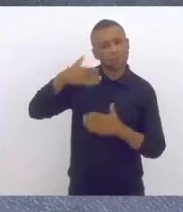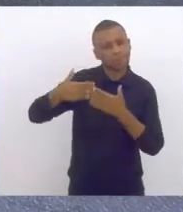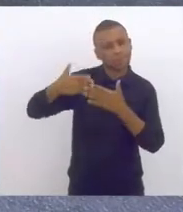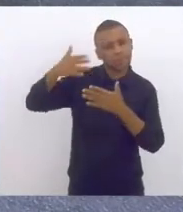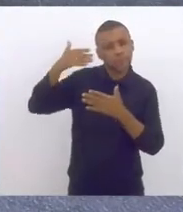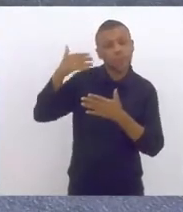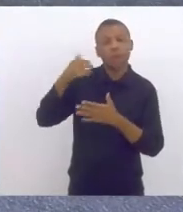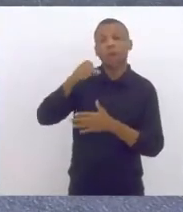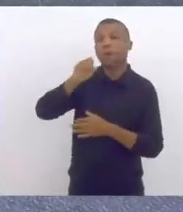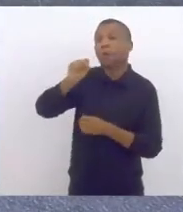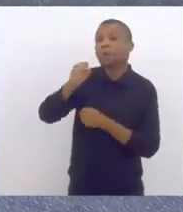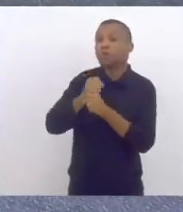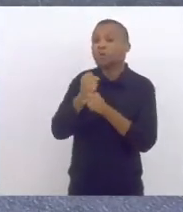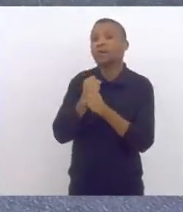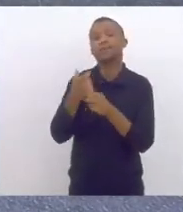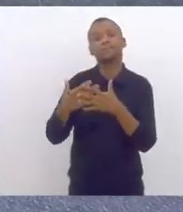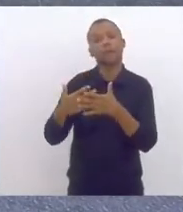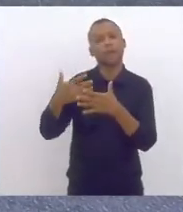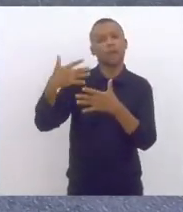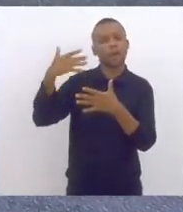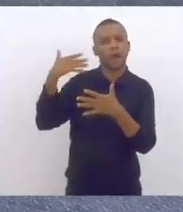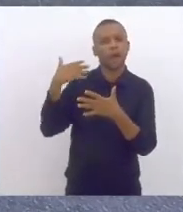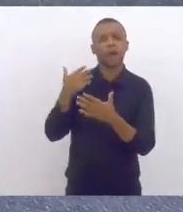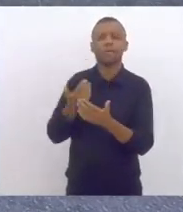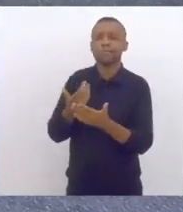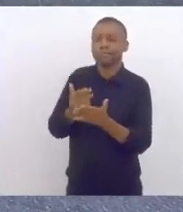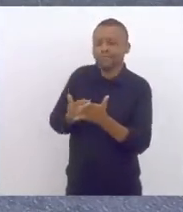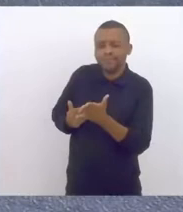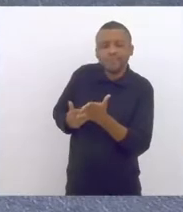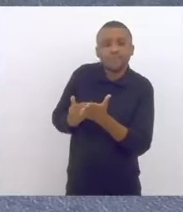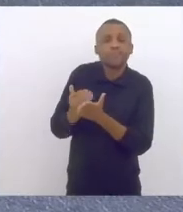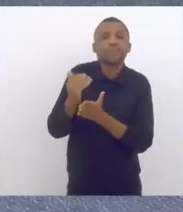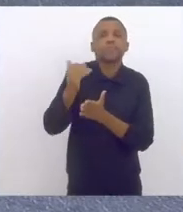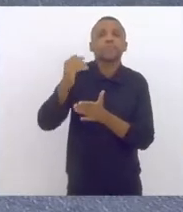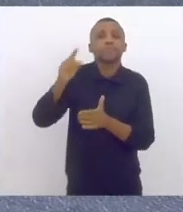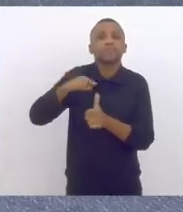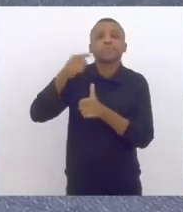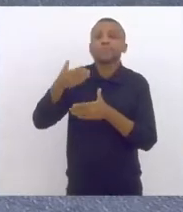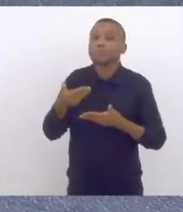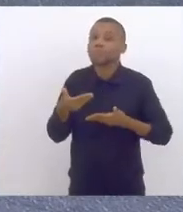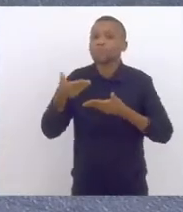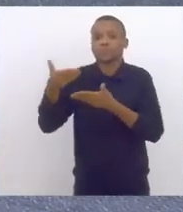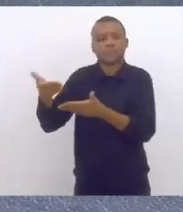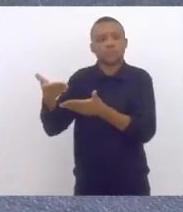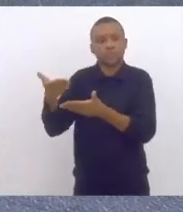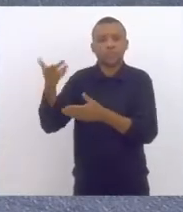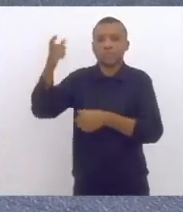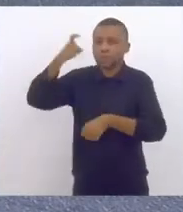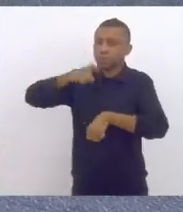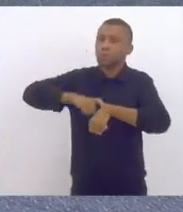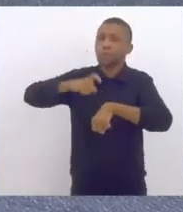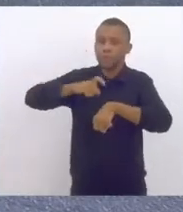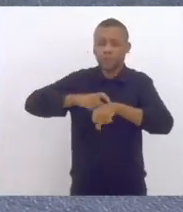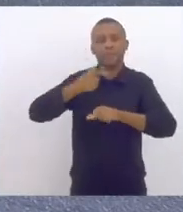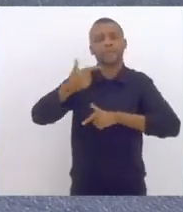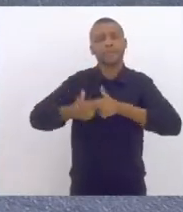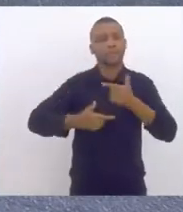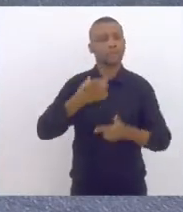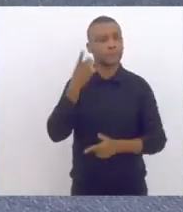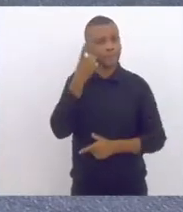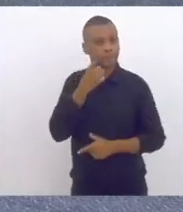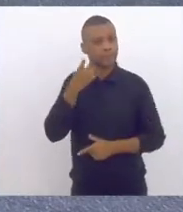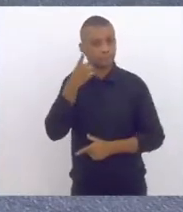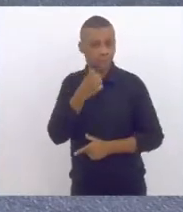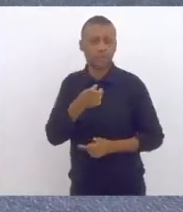há 8 anos atrás, quando um dos primeiros convites que eu recebi na condição de parlamentar